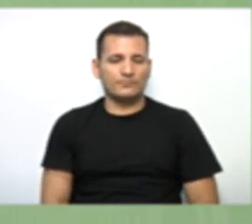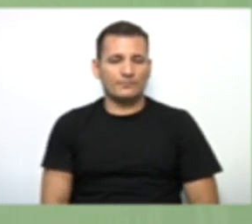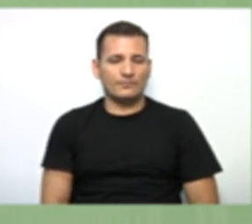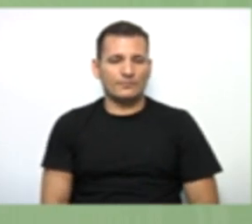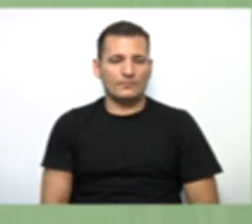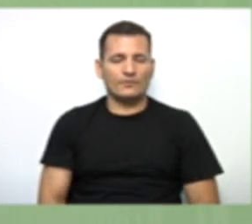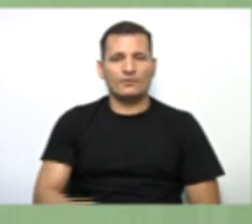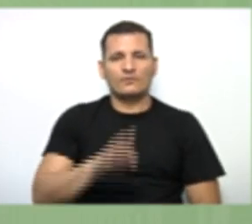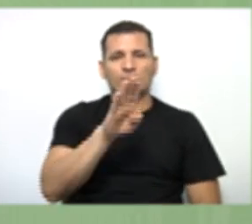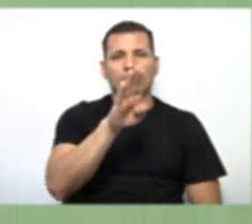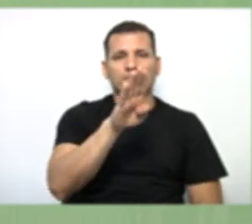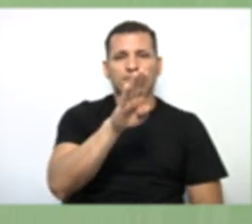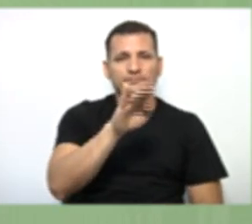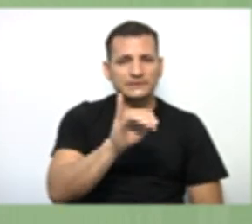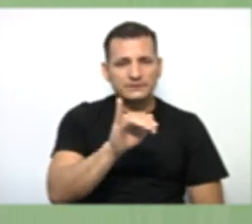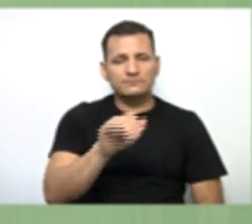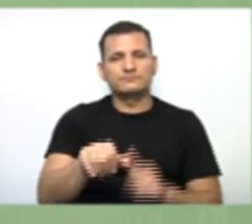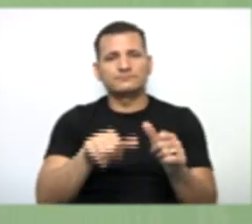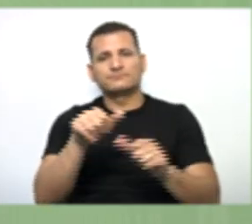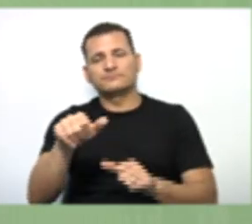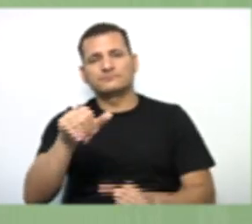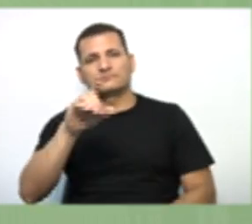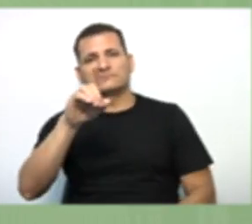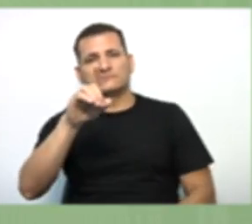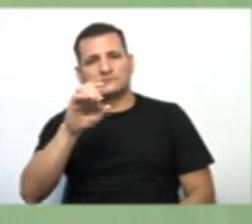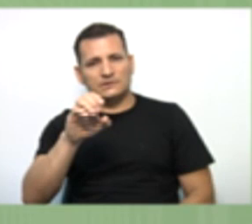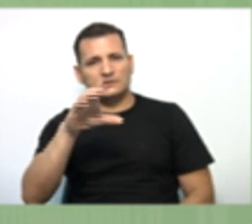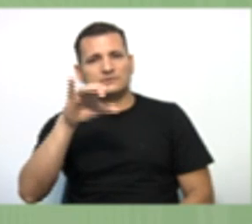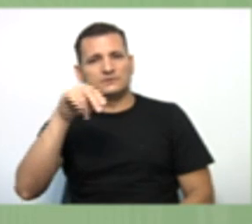Fazer o binário para o decimal. É só fazer a continha, né?